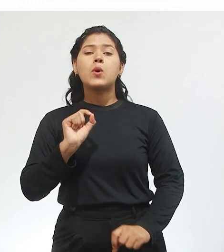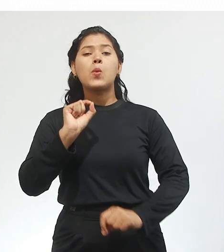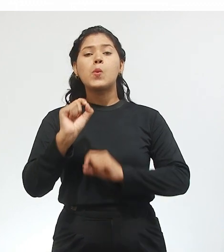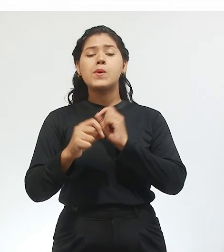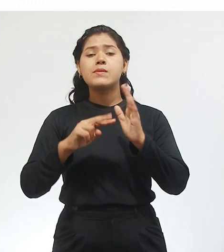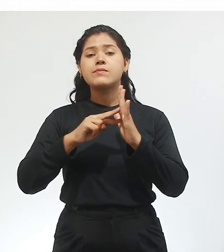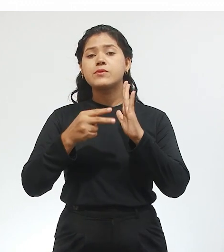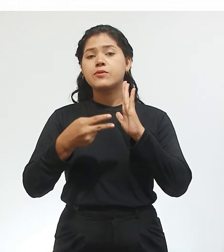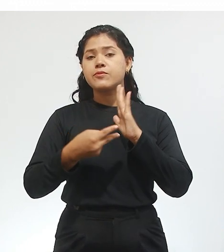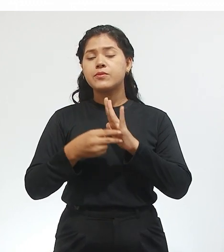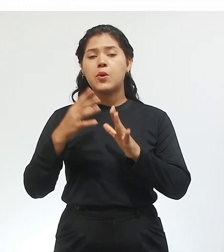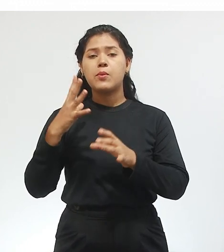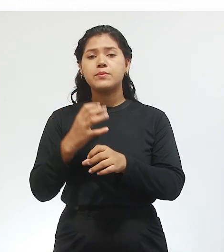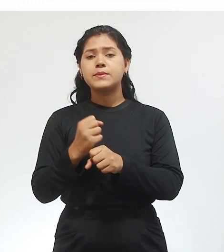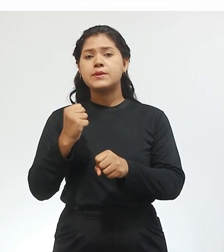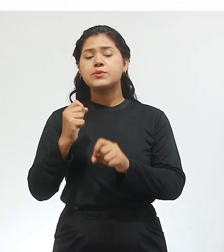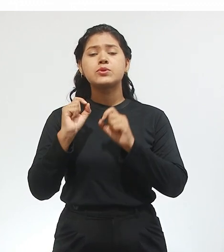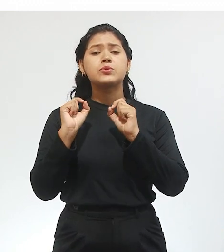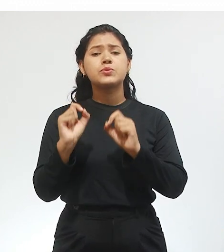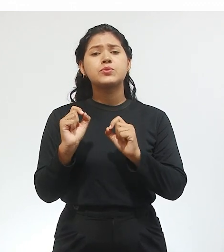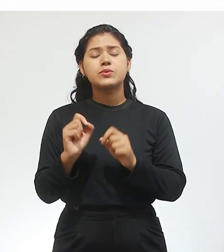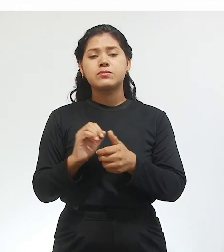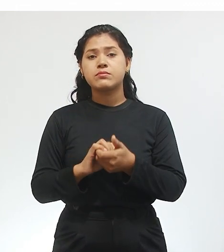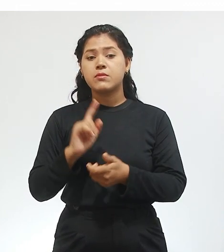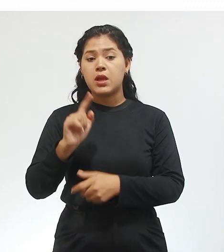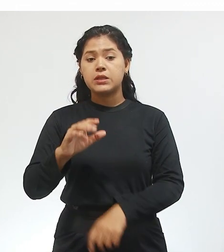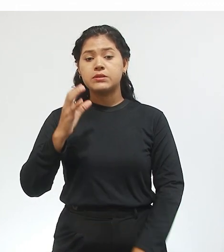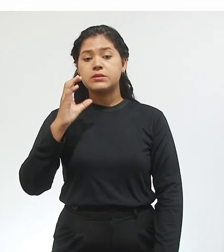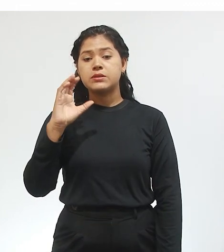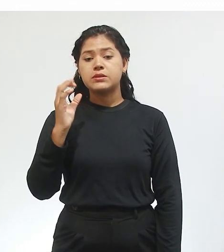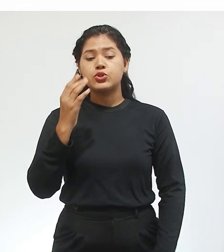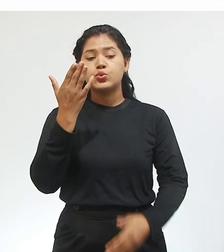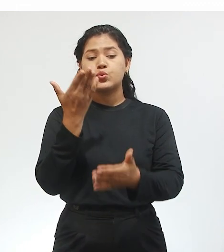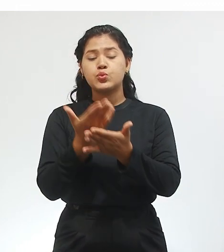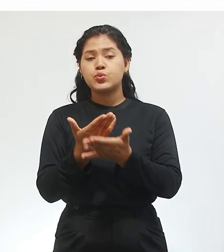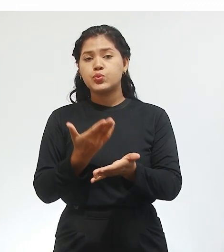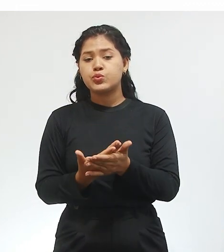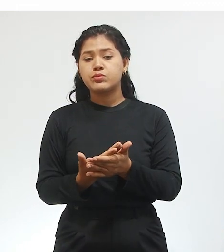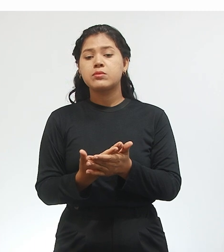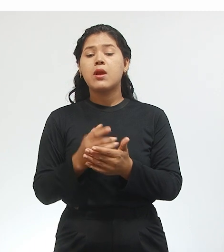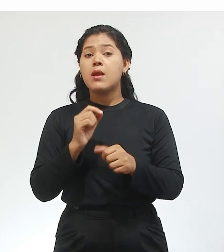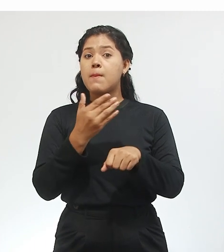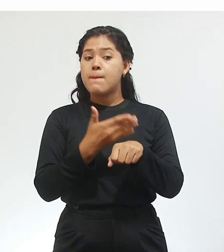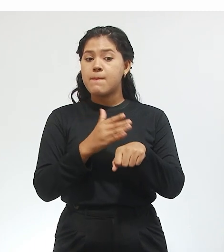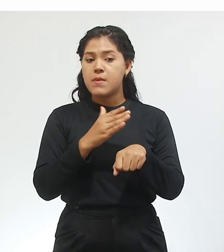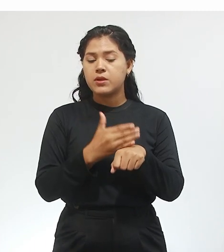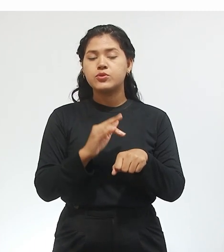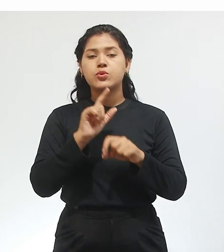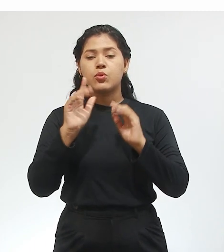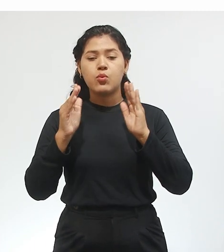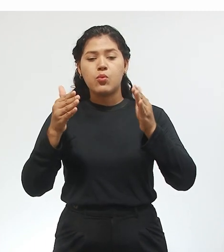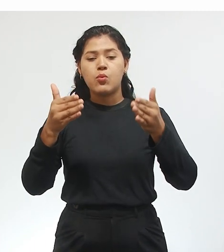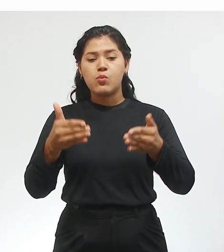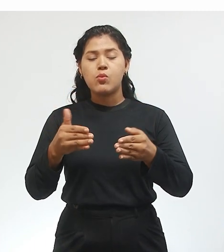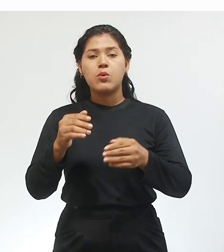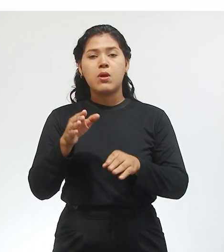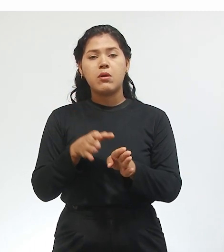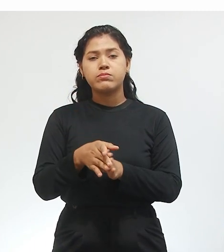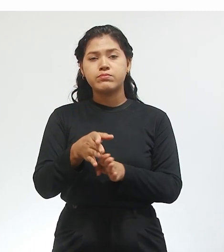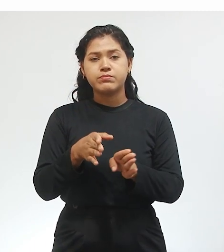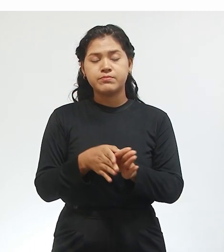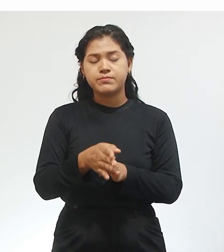seria a contabilidade? A contabilidade, ela é uma ciência, o quê? Que estuda e pratica as funções